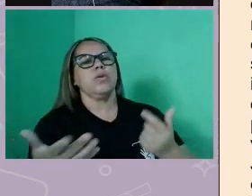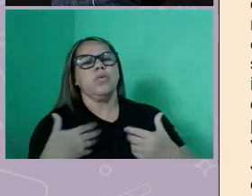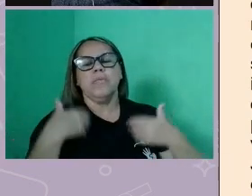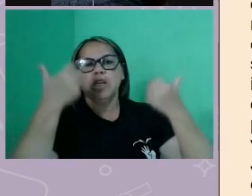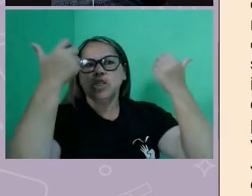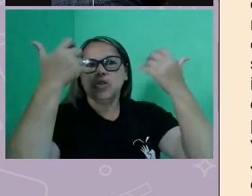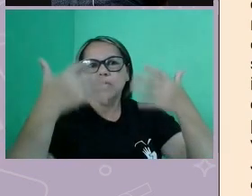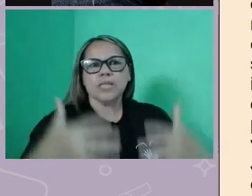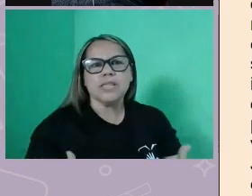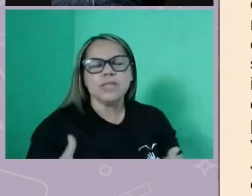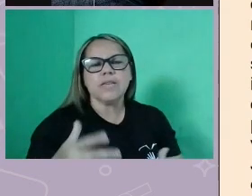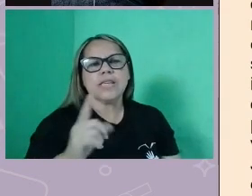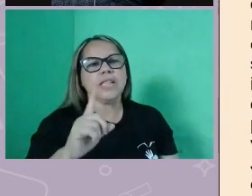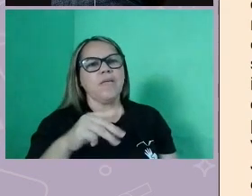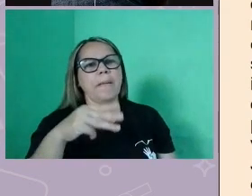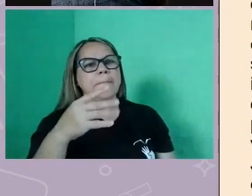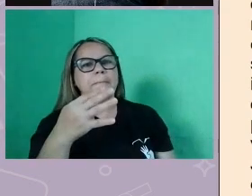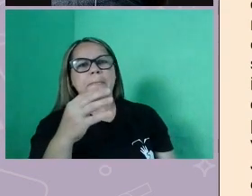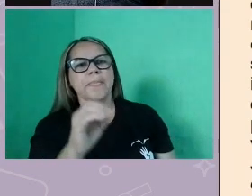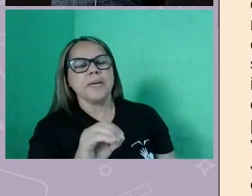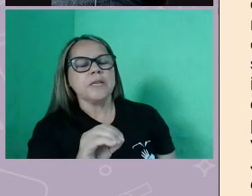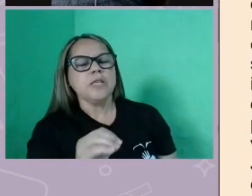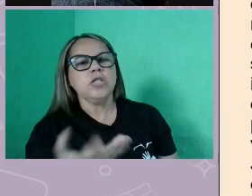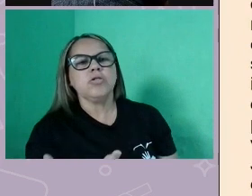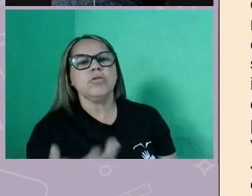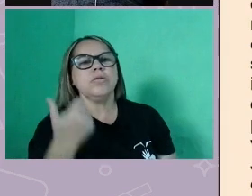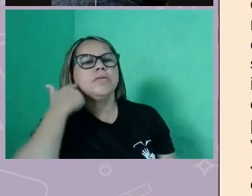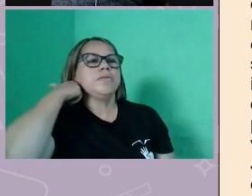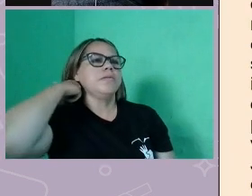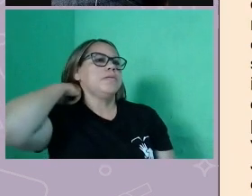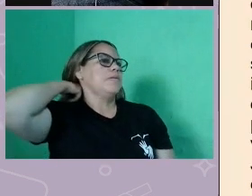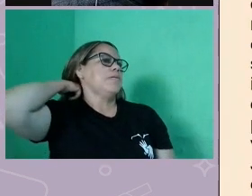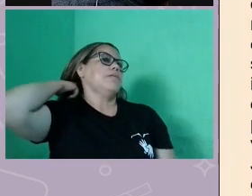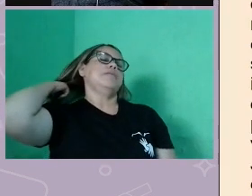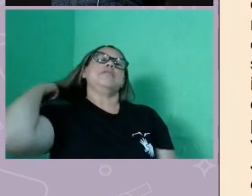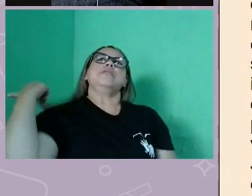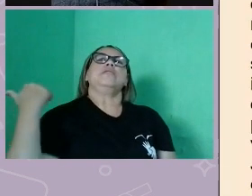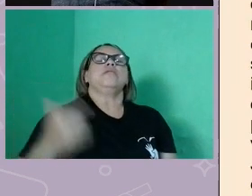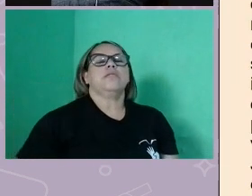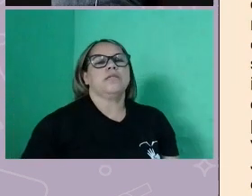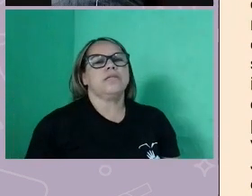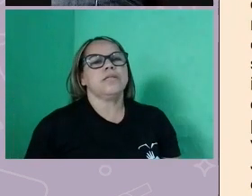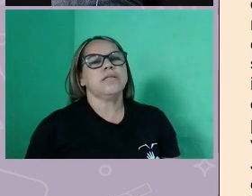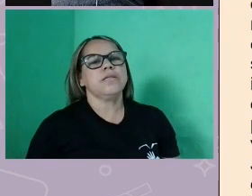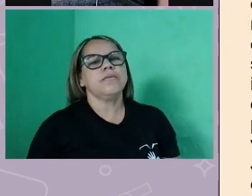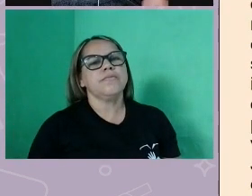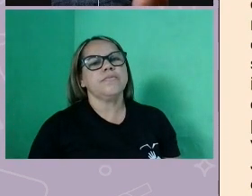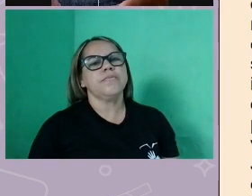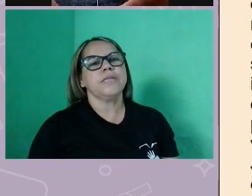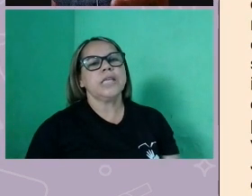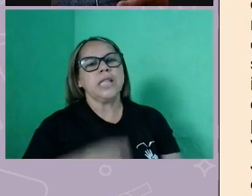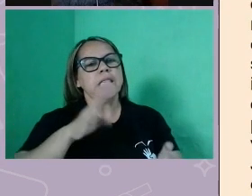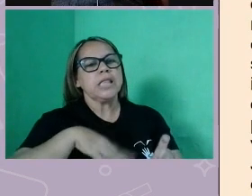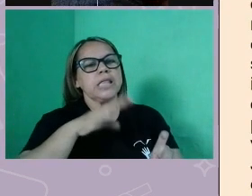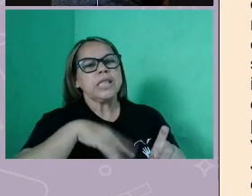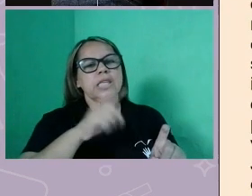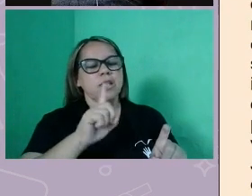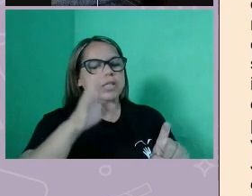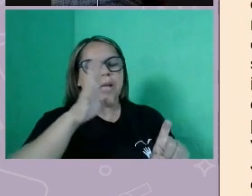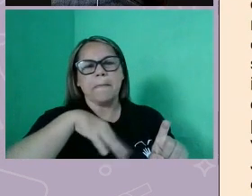não seja mitológico que não seja enfim que não seja mitológica mas que